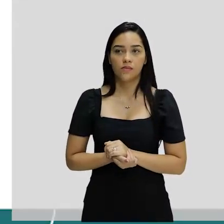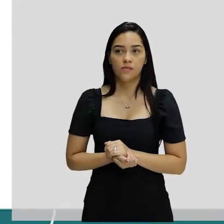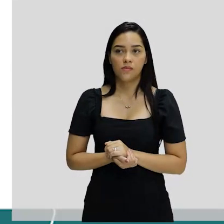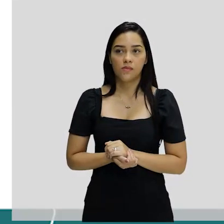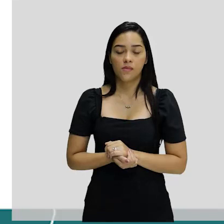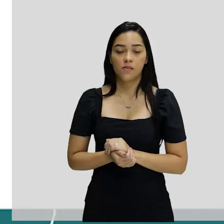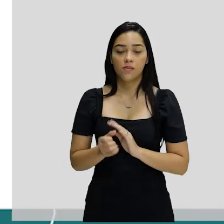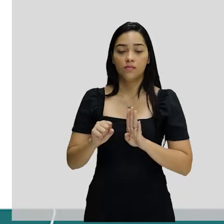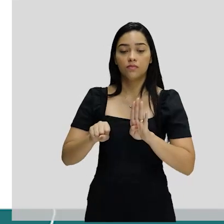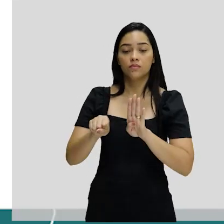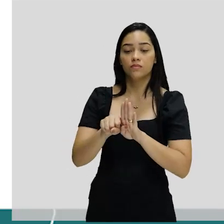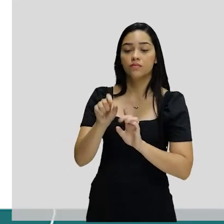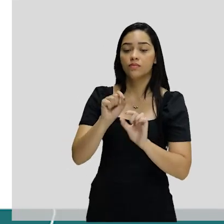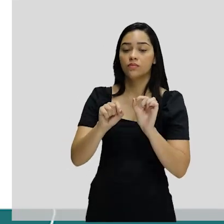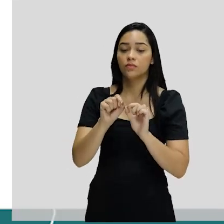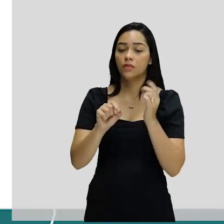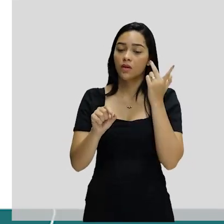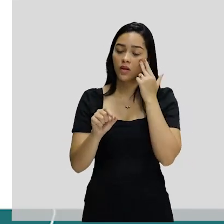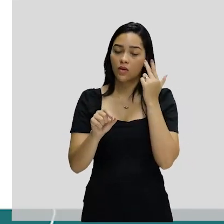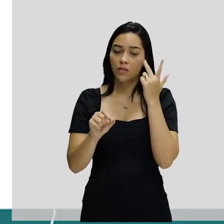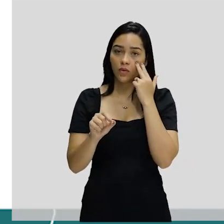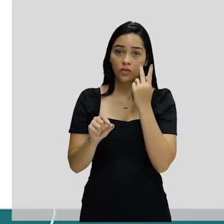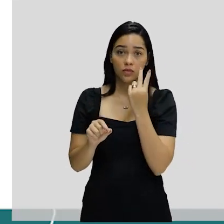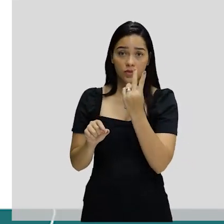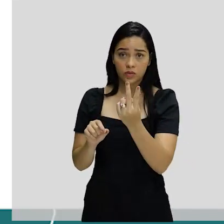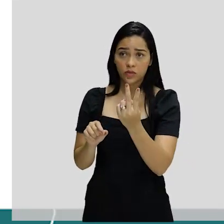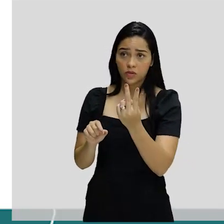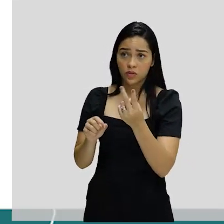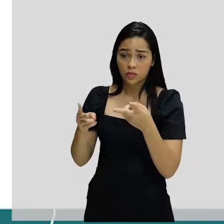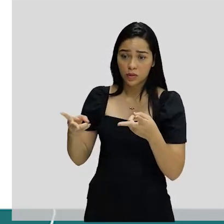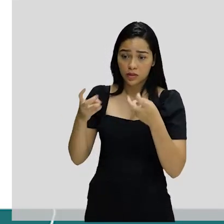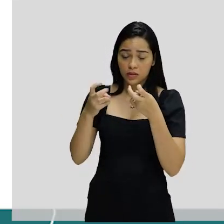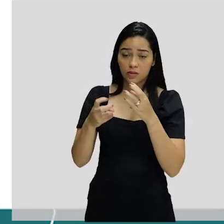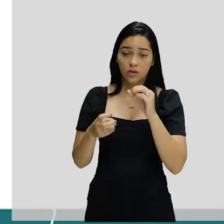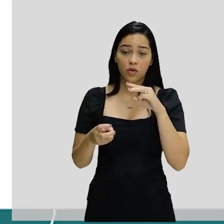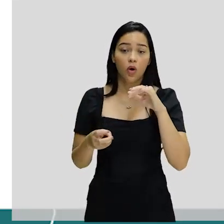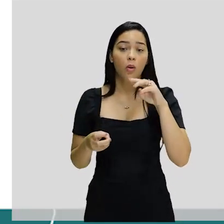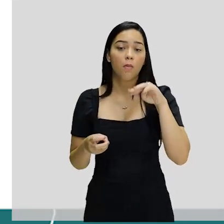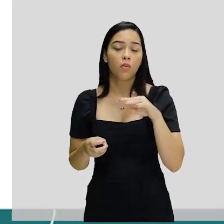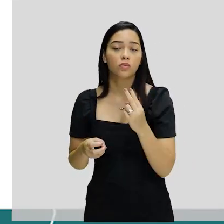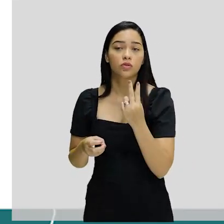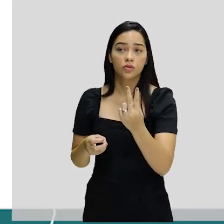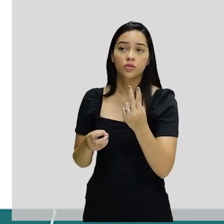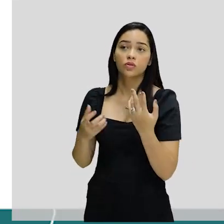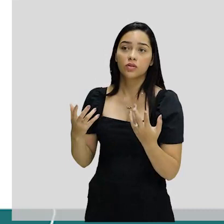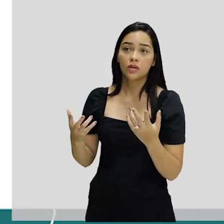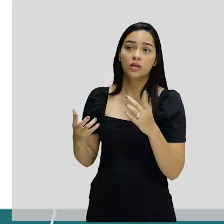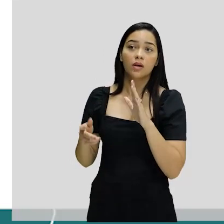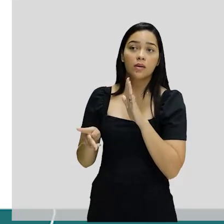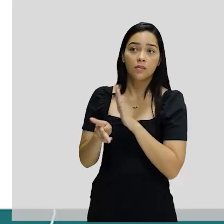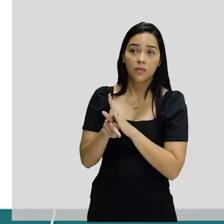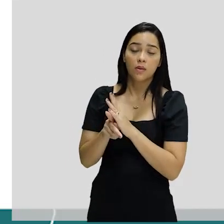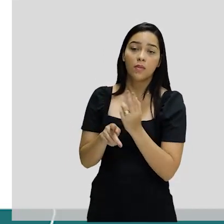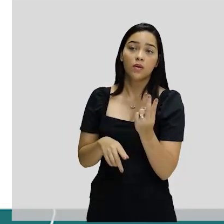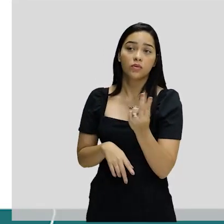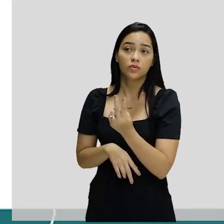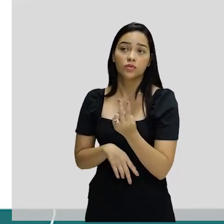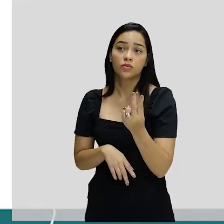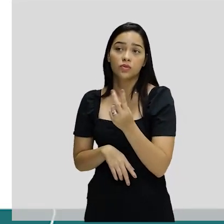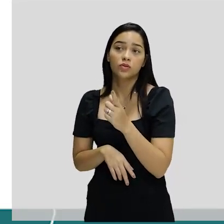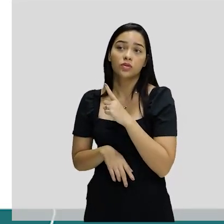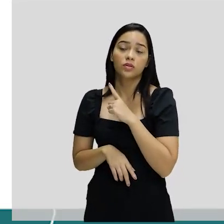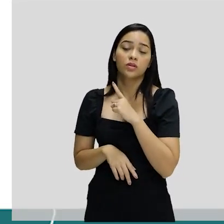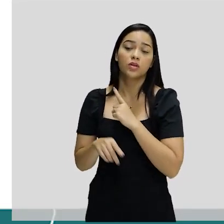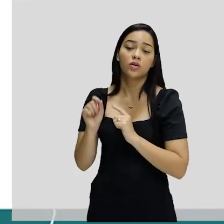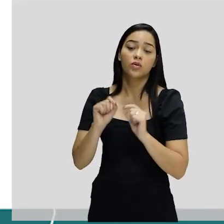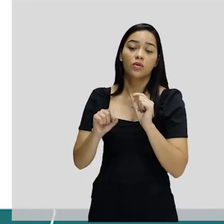Os substantivos que são comum de dois, observem o nome comum de dois, né? Então, já são comum aos dois, tendo aí